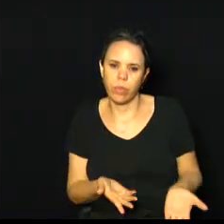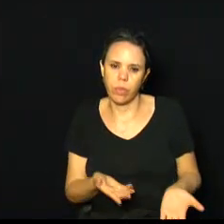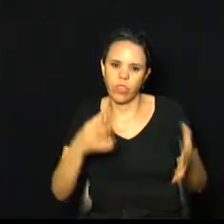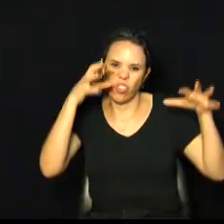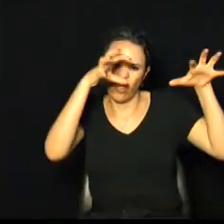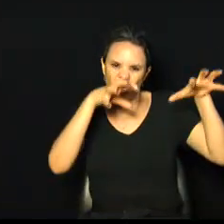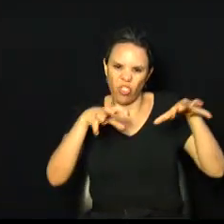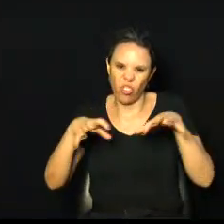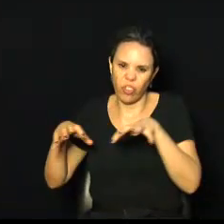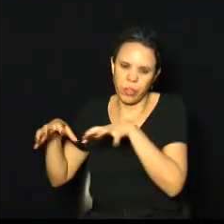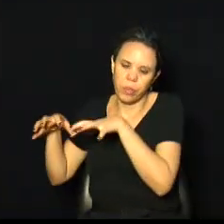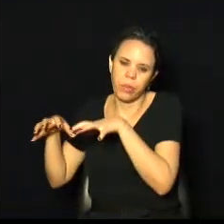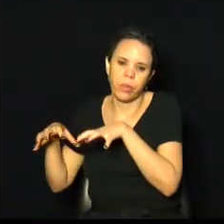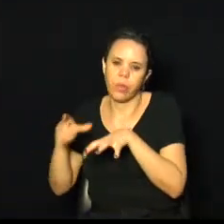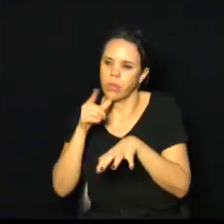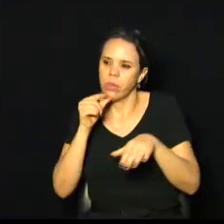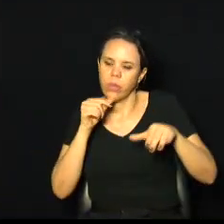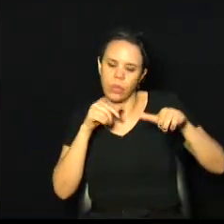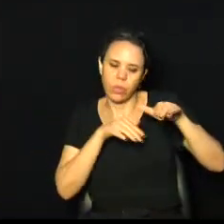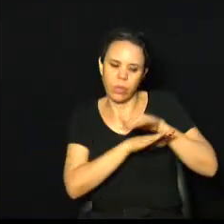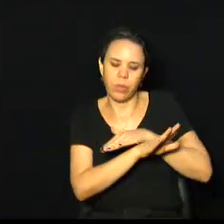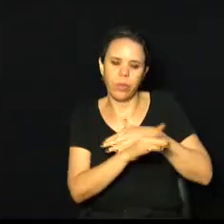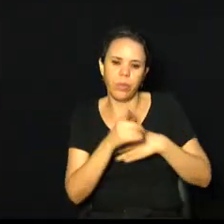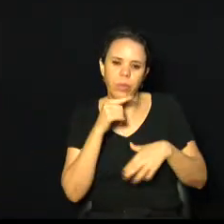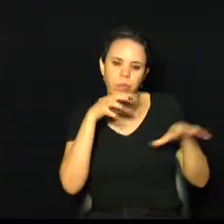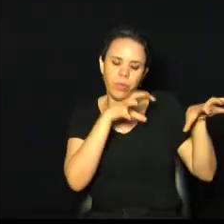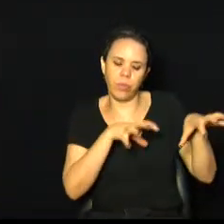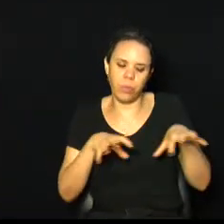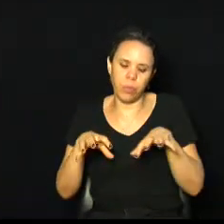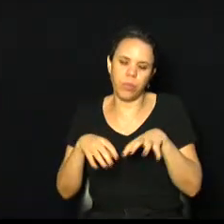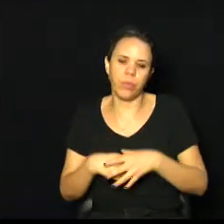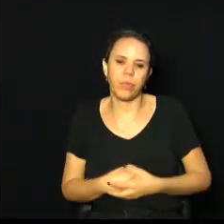chuva, armazenamento da água de chuva,